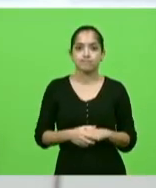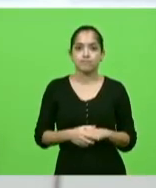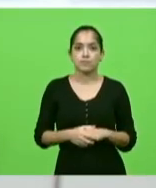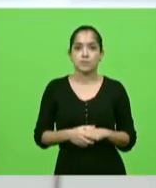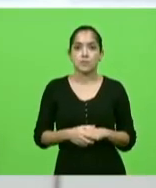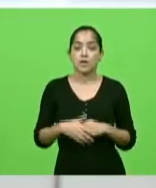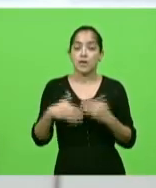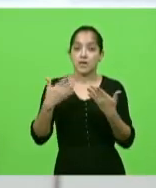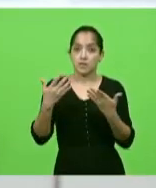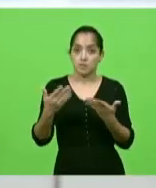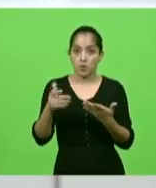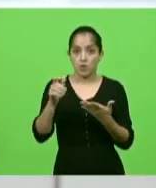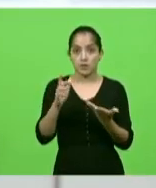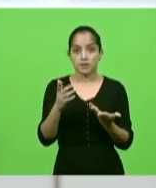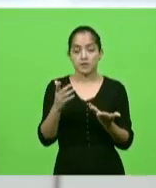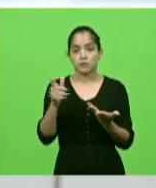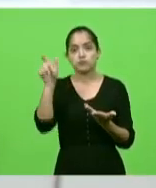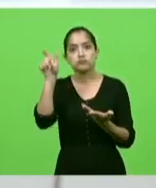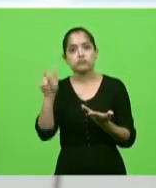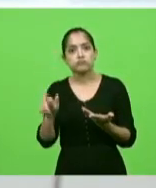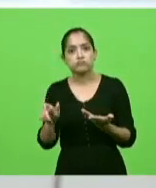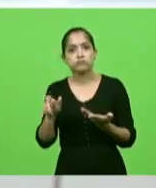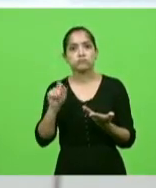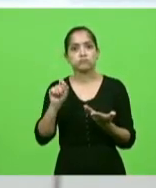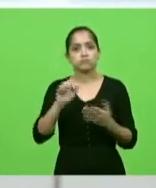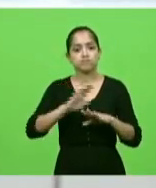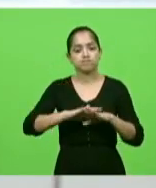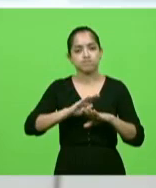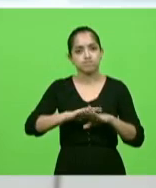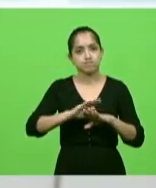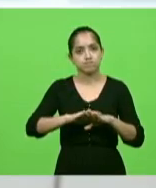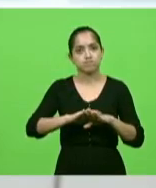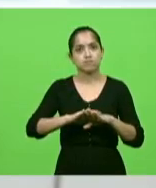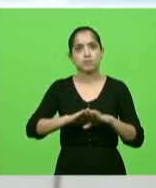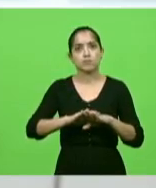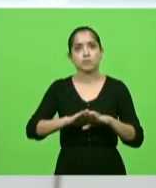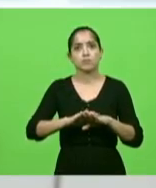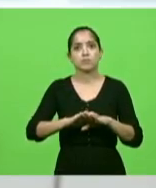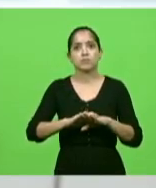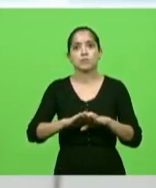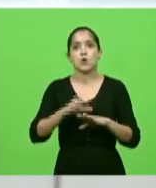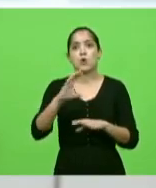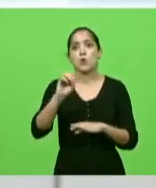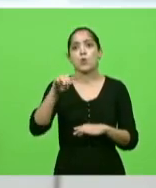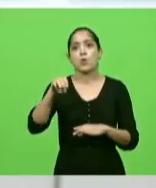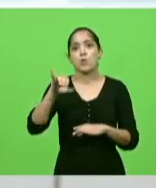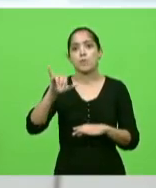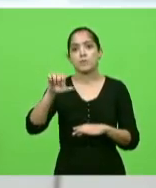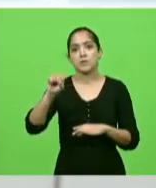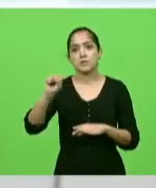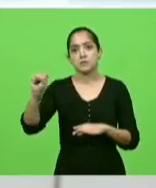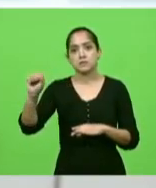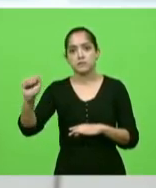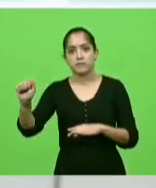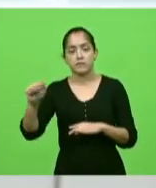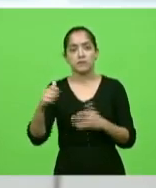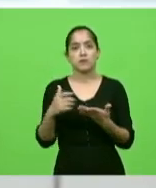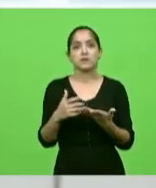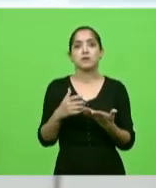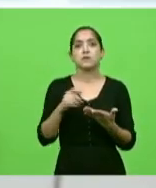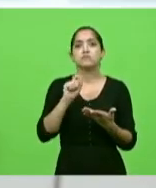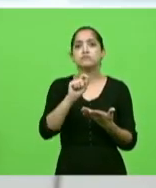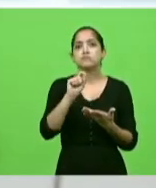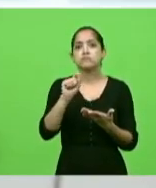embora o tipo legal Deus Escreva uma conduta comissiva ordenar é possível admitir